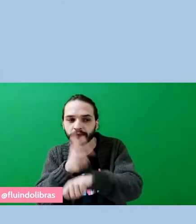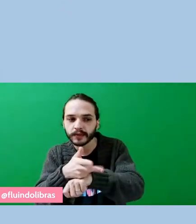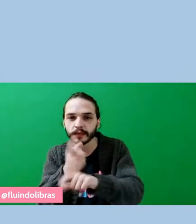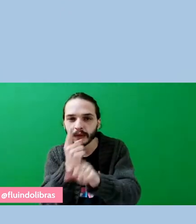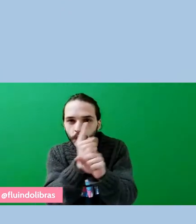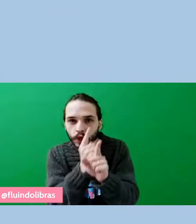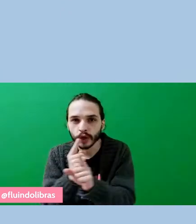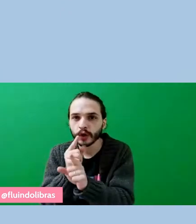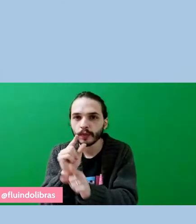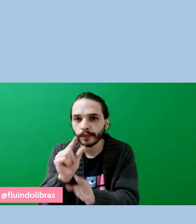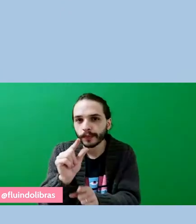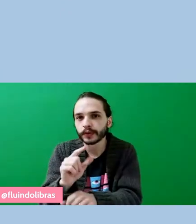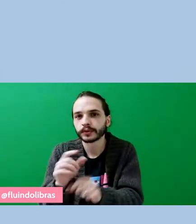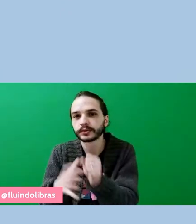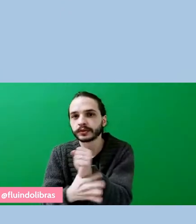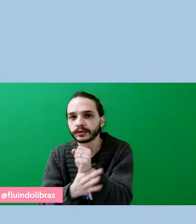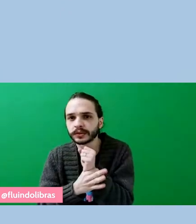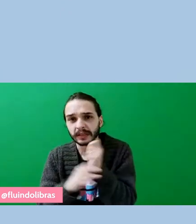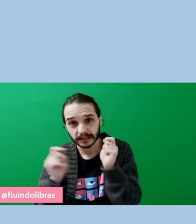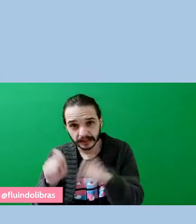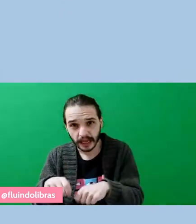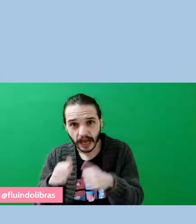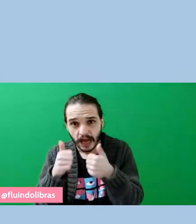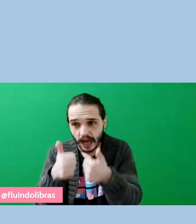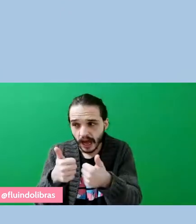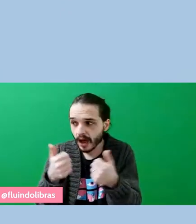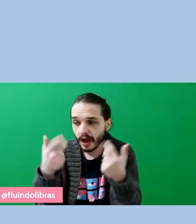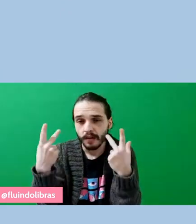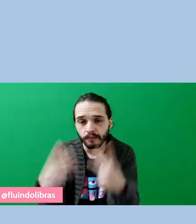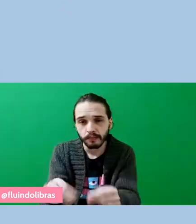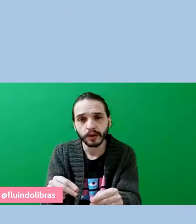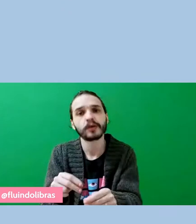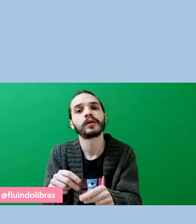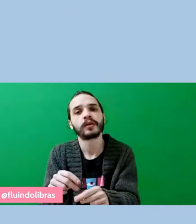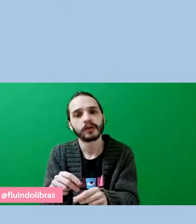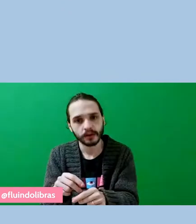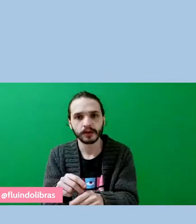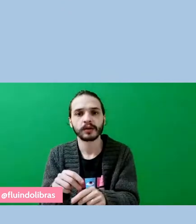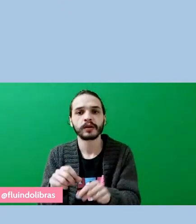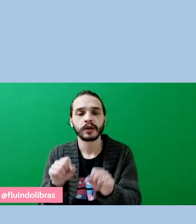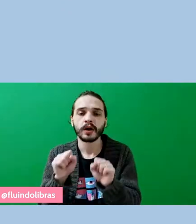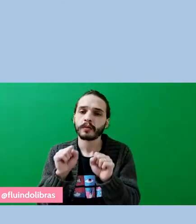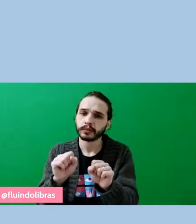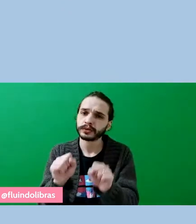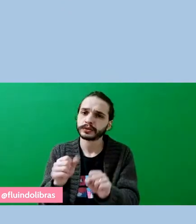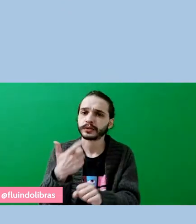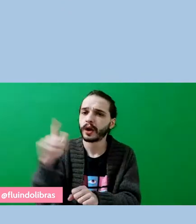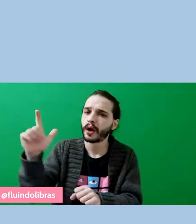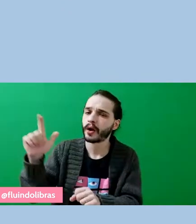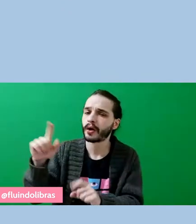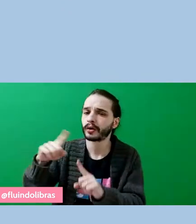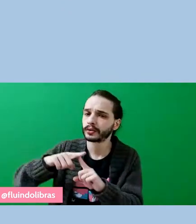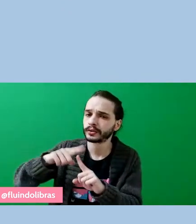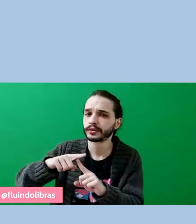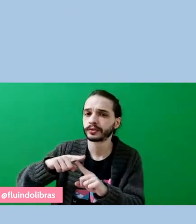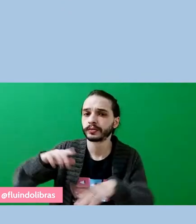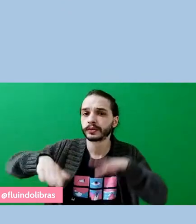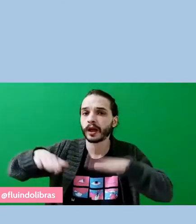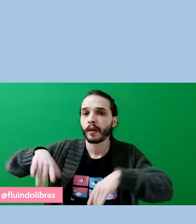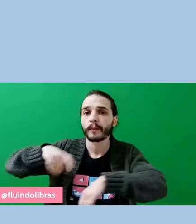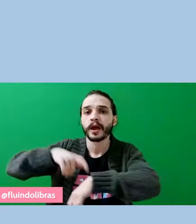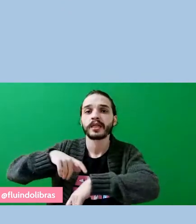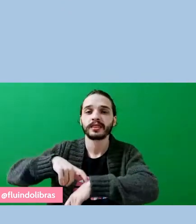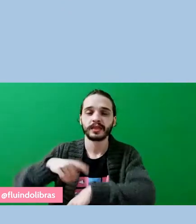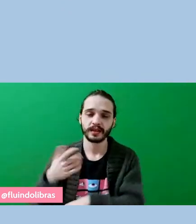ter segurança para filmar, que ela acabou virando o que ela virou, mas ela poderia ser outras coisas, né? Dependendo de quando a gente